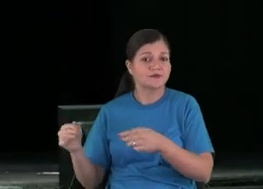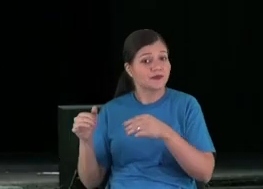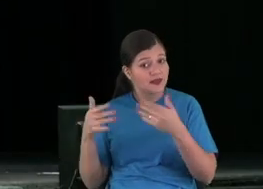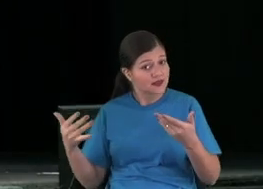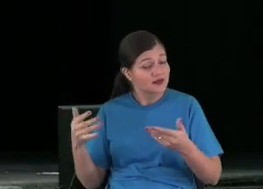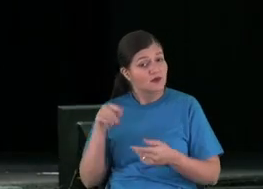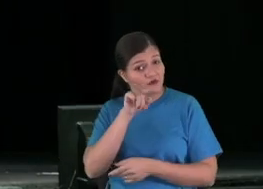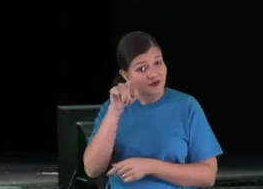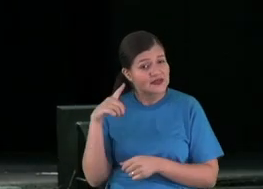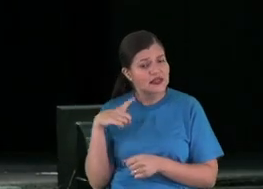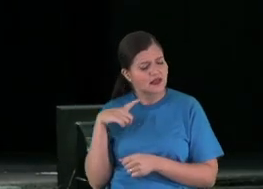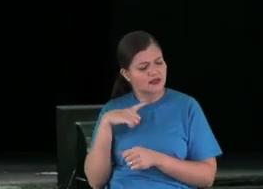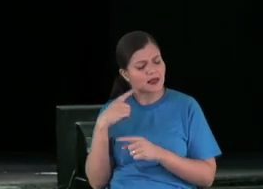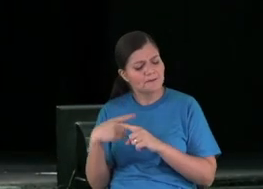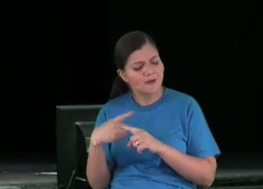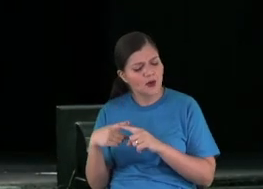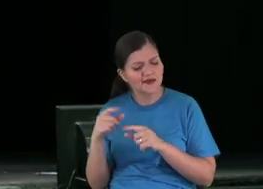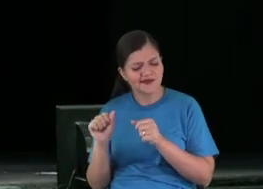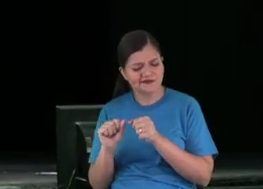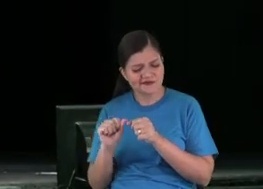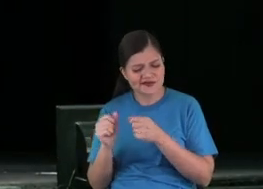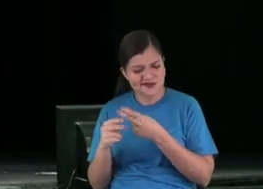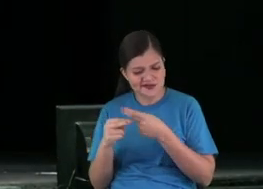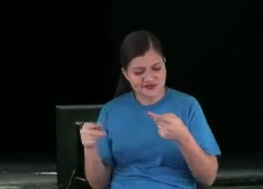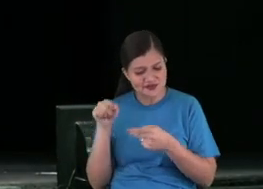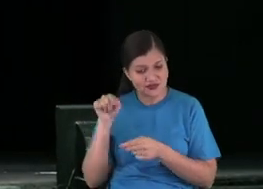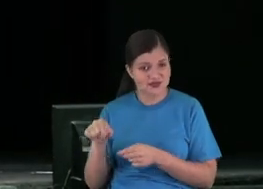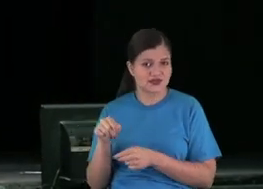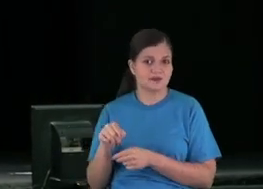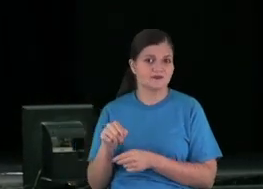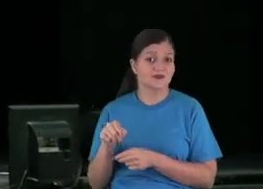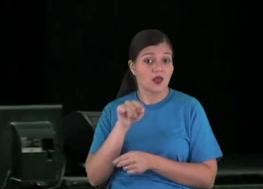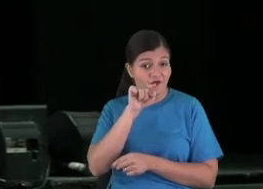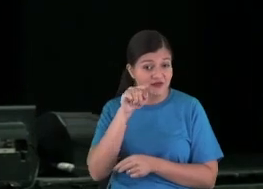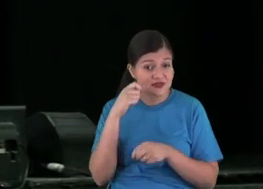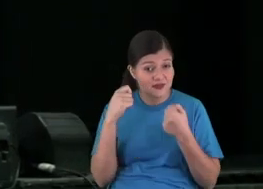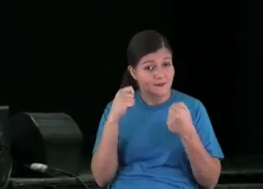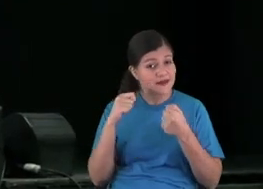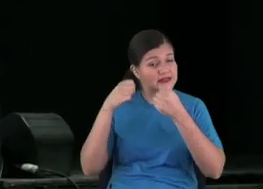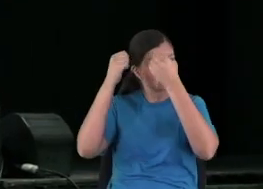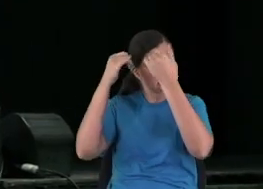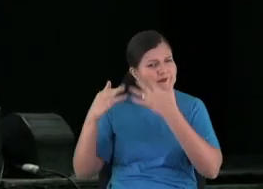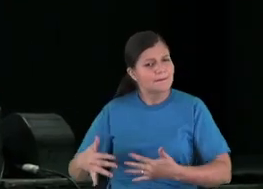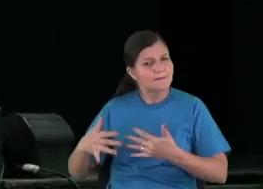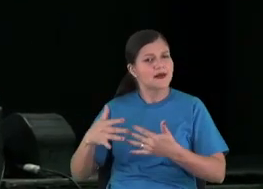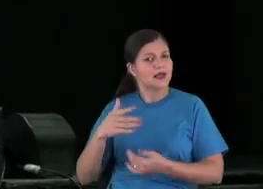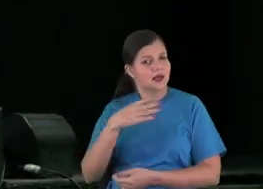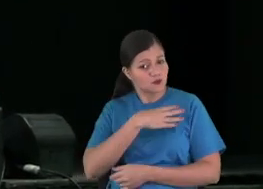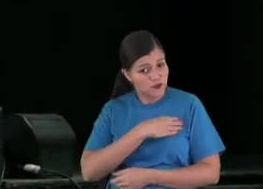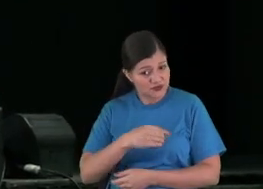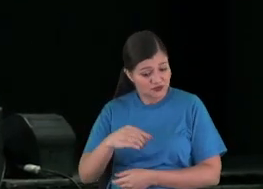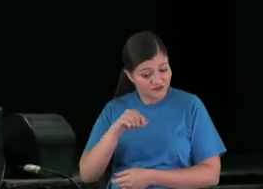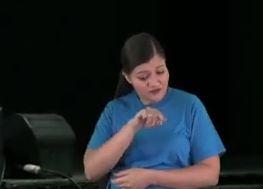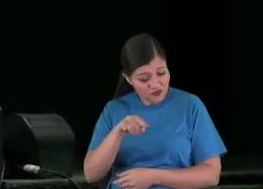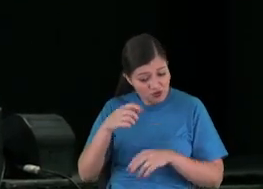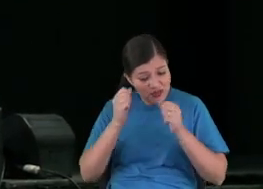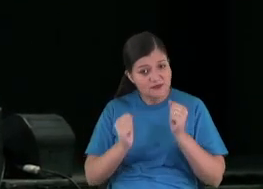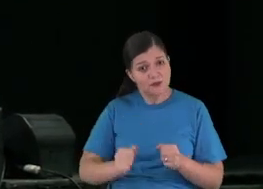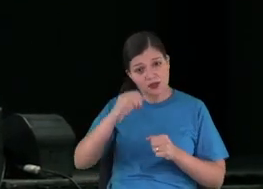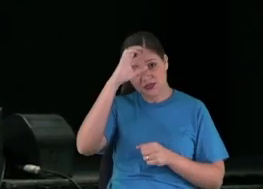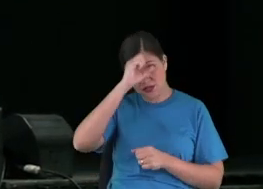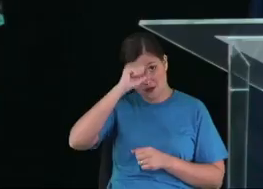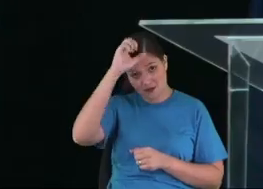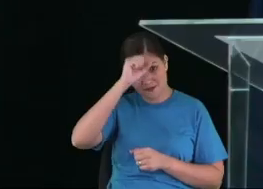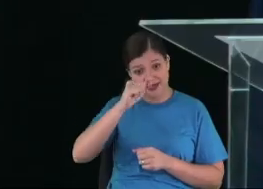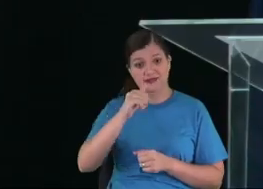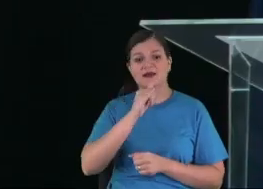tem um motivo por fazer aquilo daquele jeito. Mas você precisa explicar para que os seus filhos possam aprender.